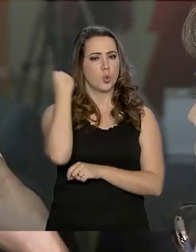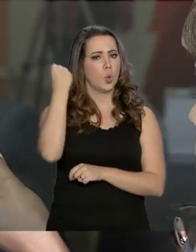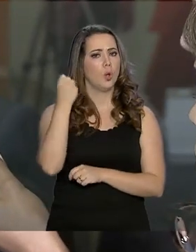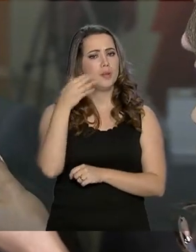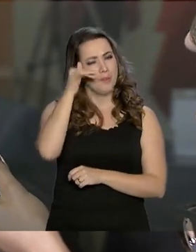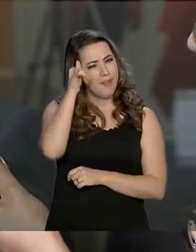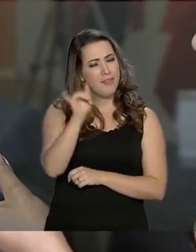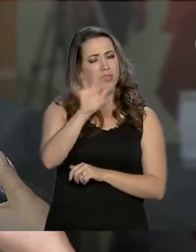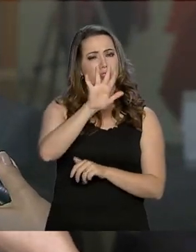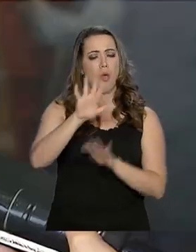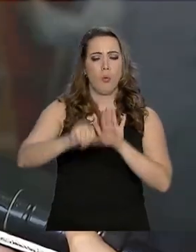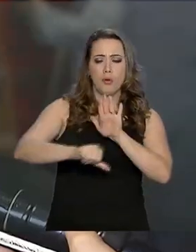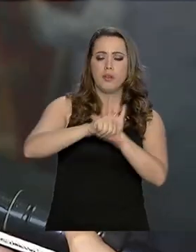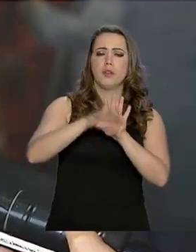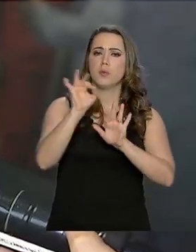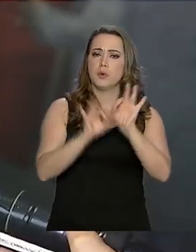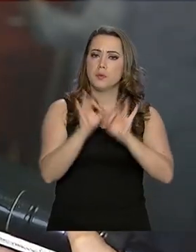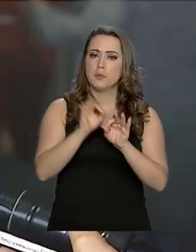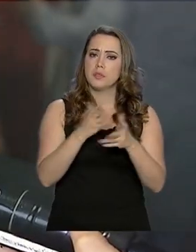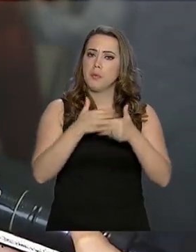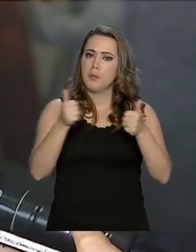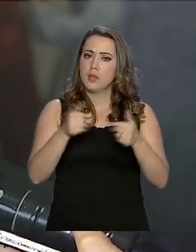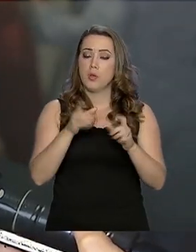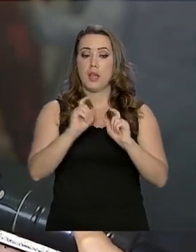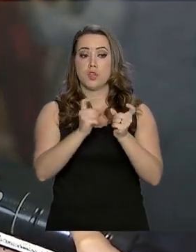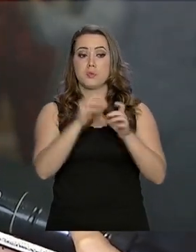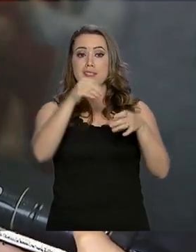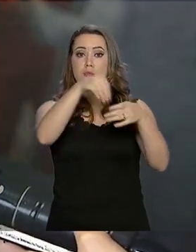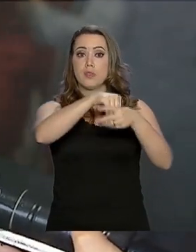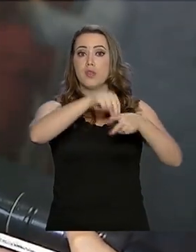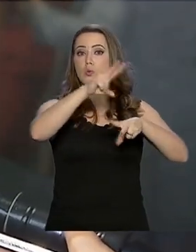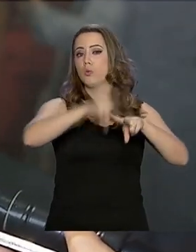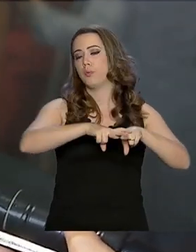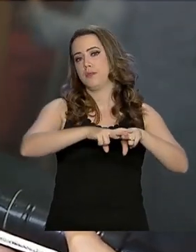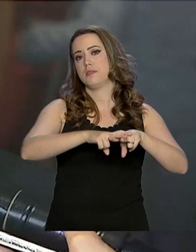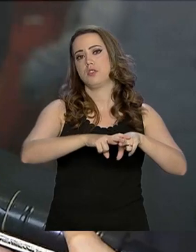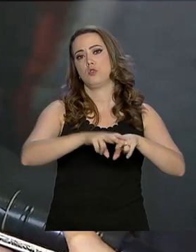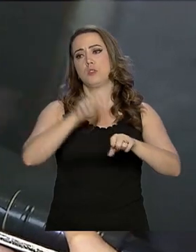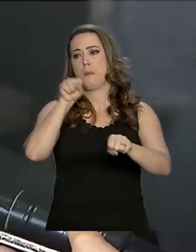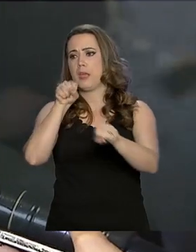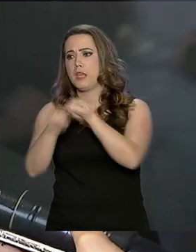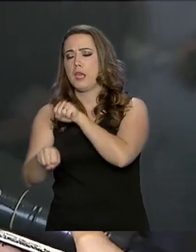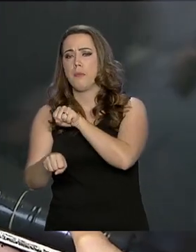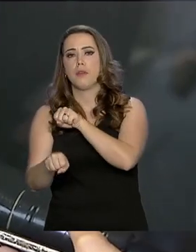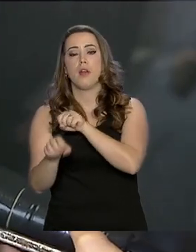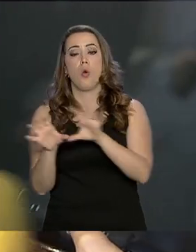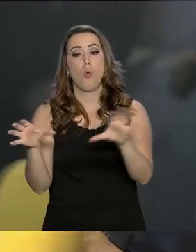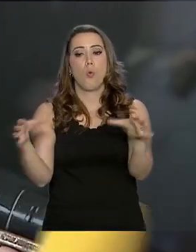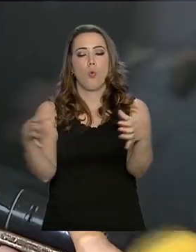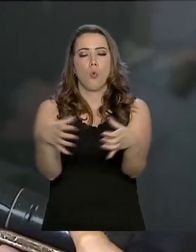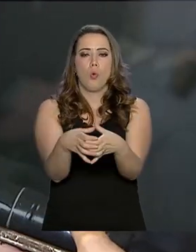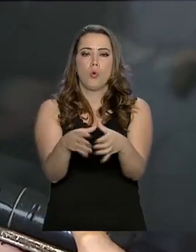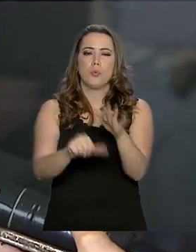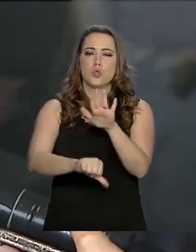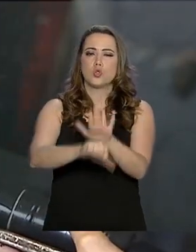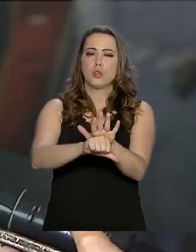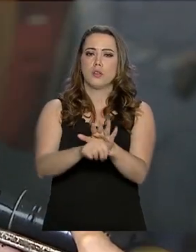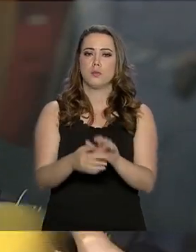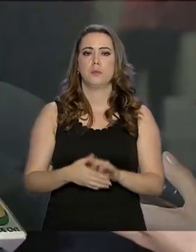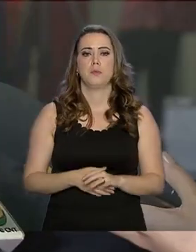melhorar a gestão do sistema penitenciário além de desmontar financeiramente as organizações